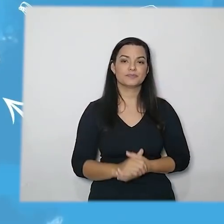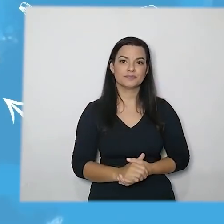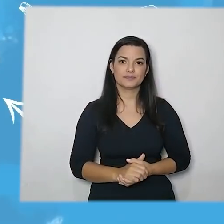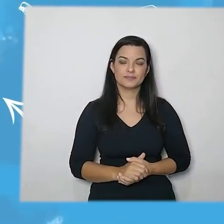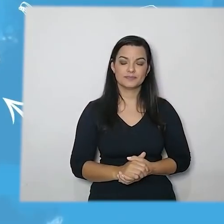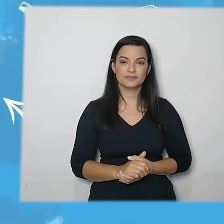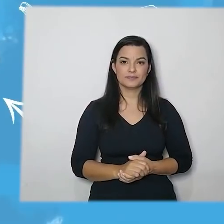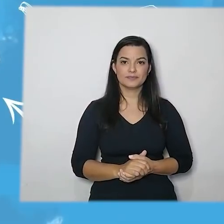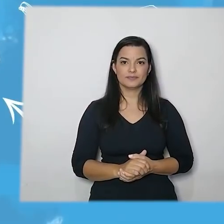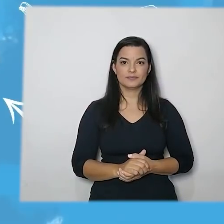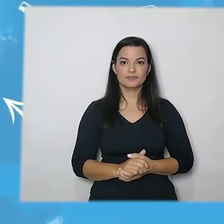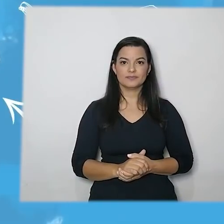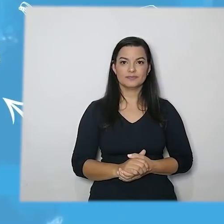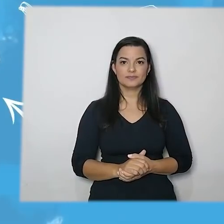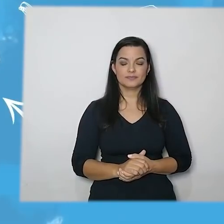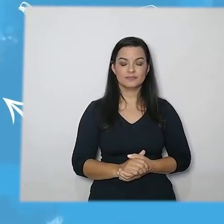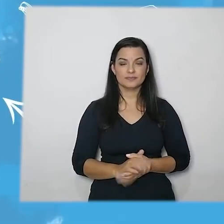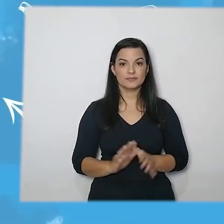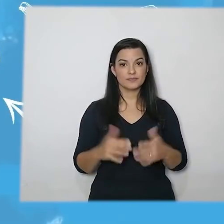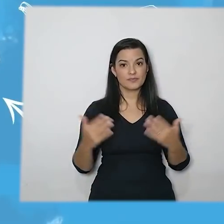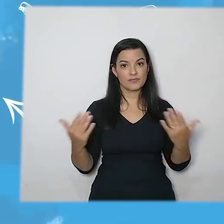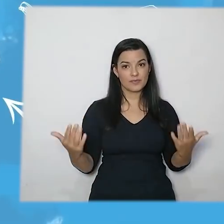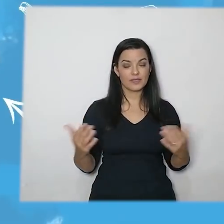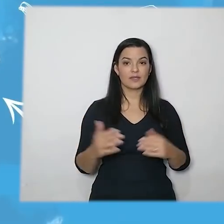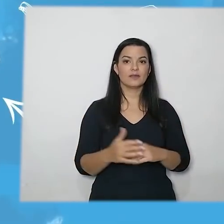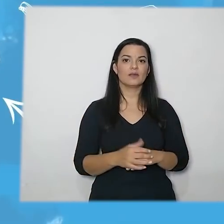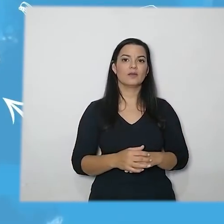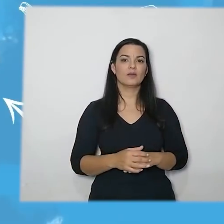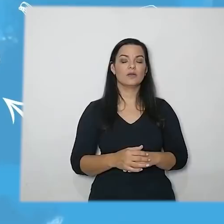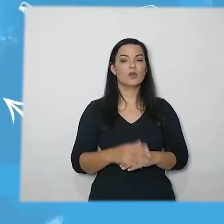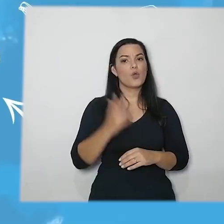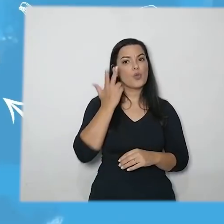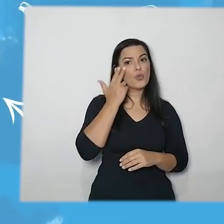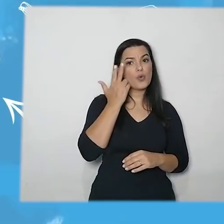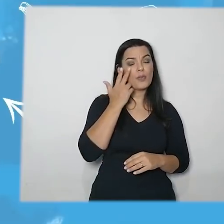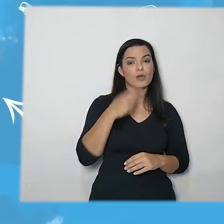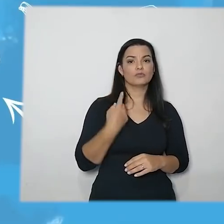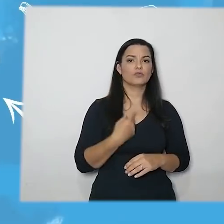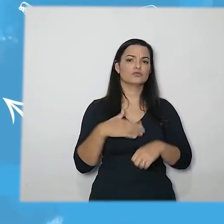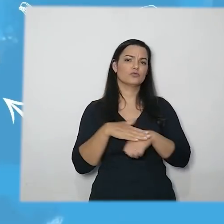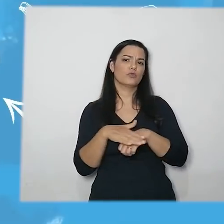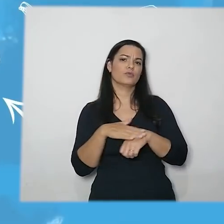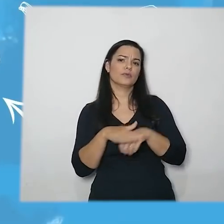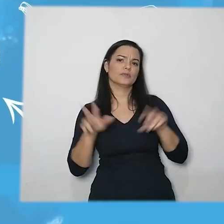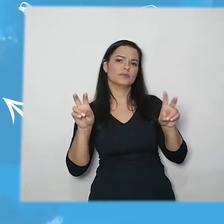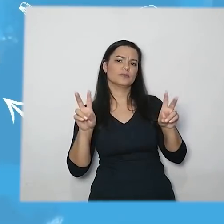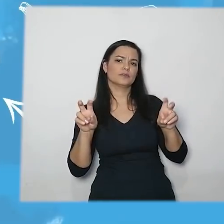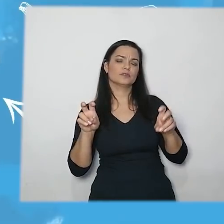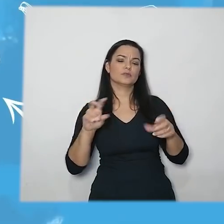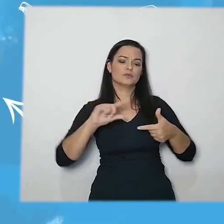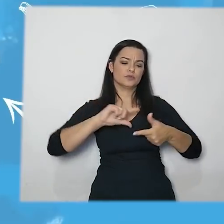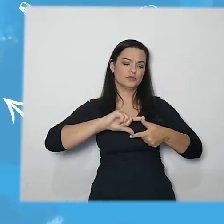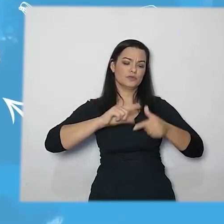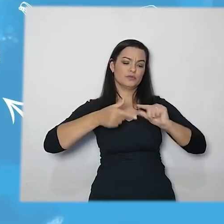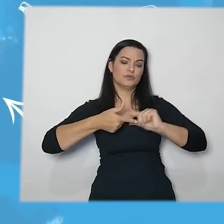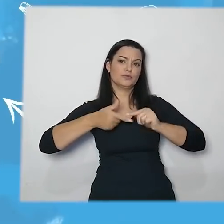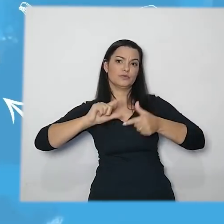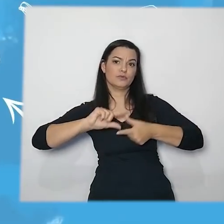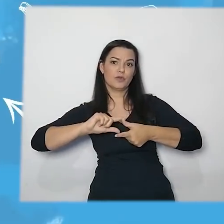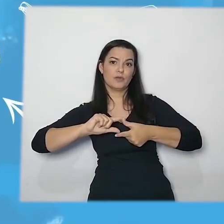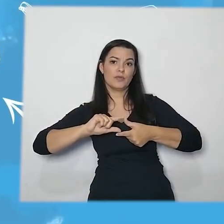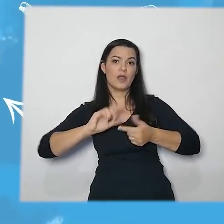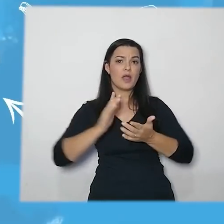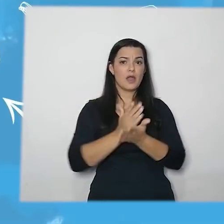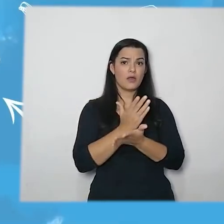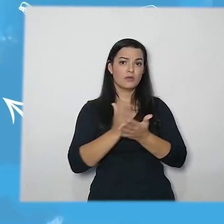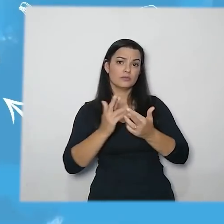bom? Então, geralmente, quando nós falamos em formas, algumas coisas